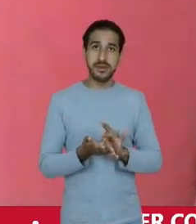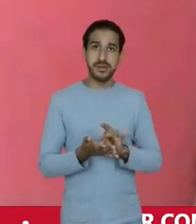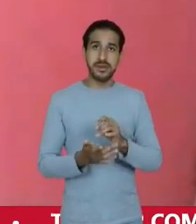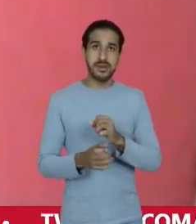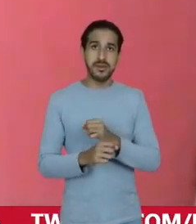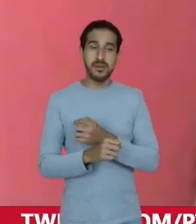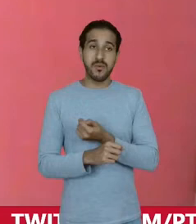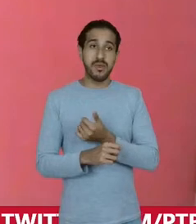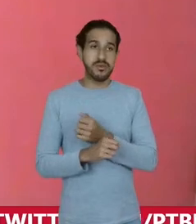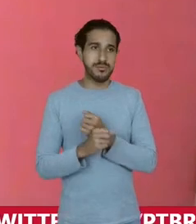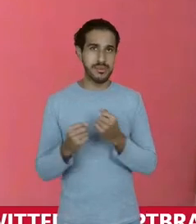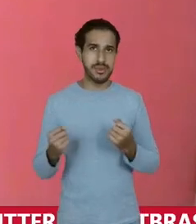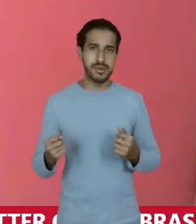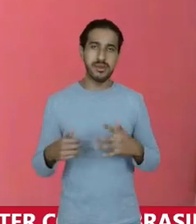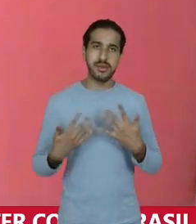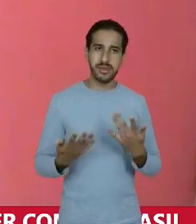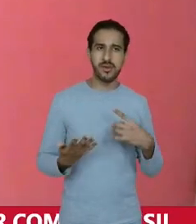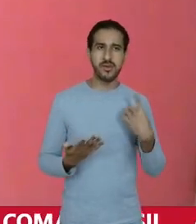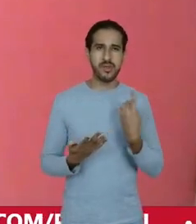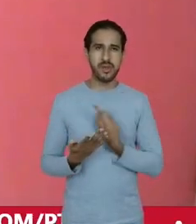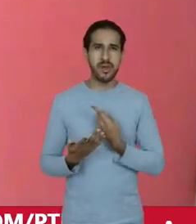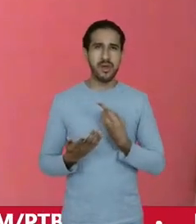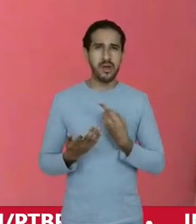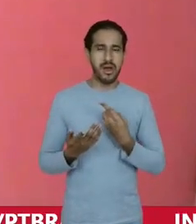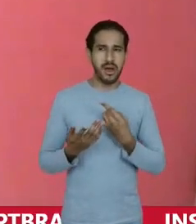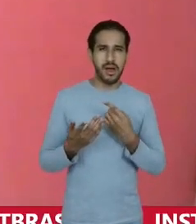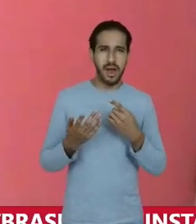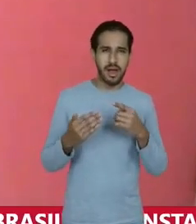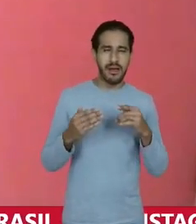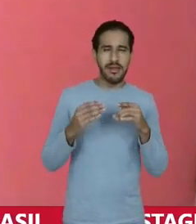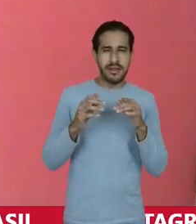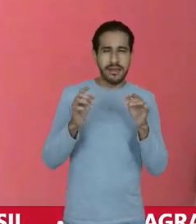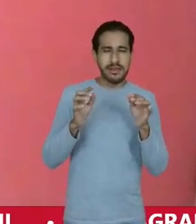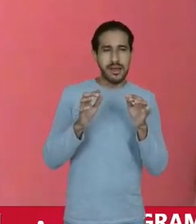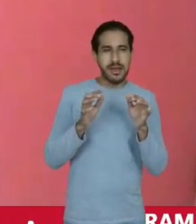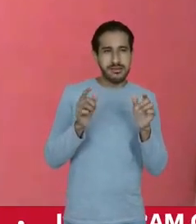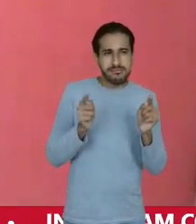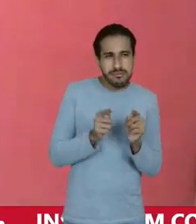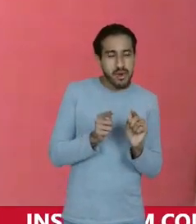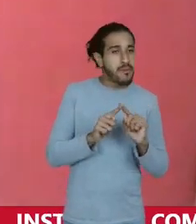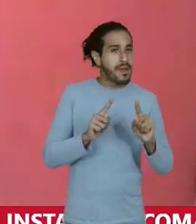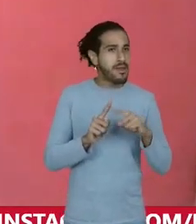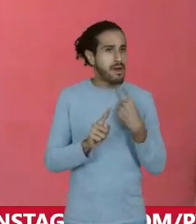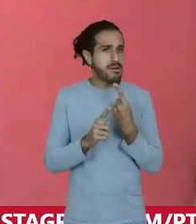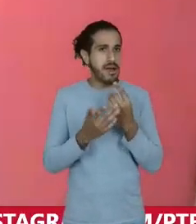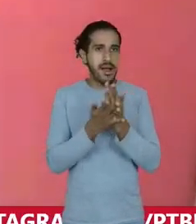impraticável. Então, a gente está agonizando, mas a gente não morre, não.